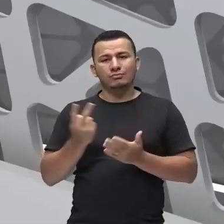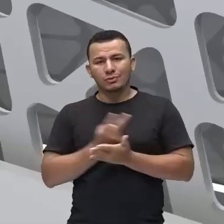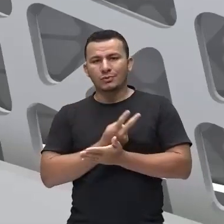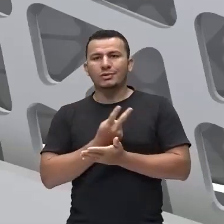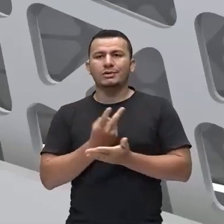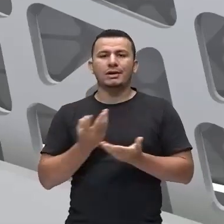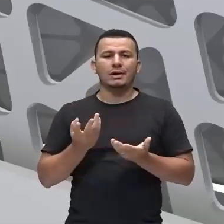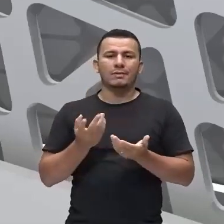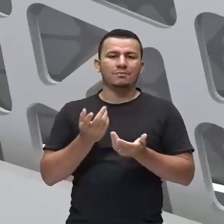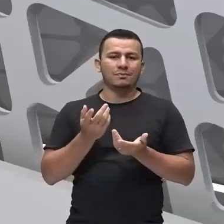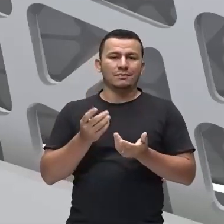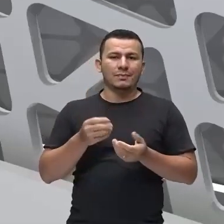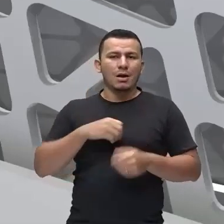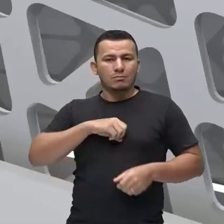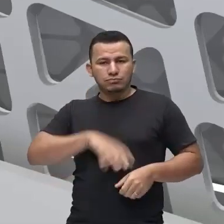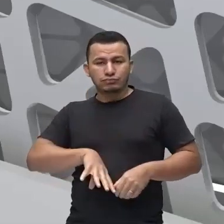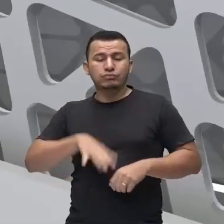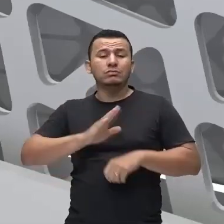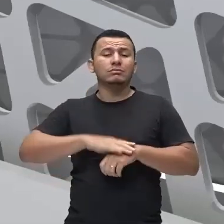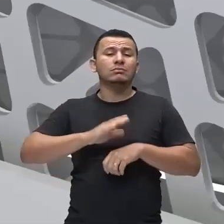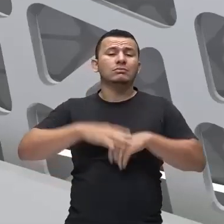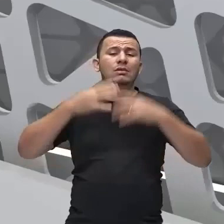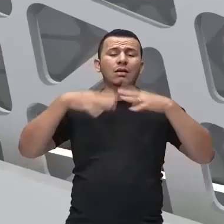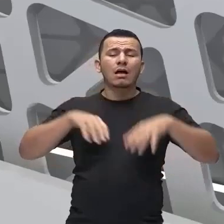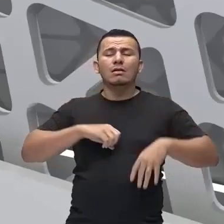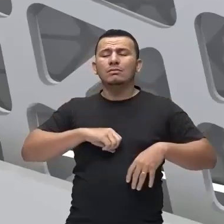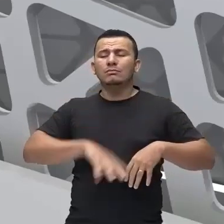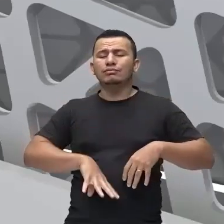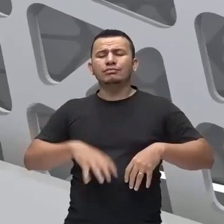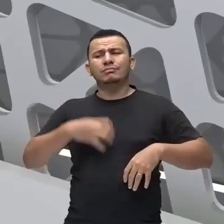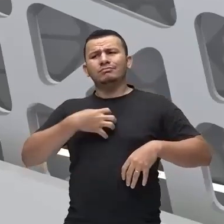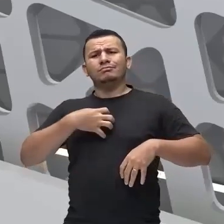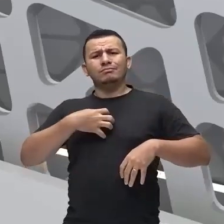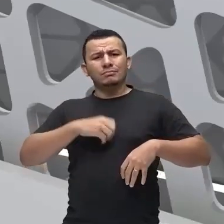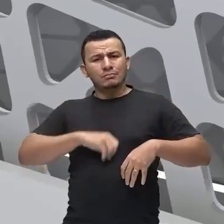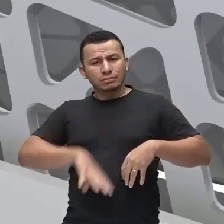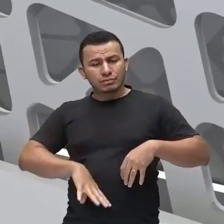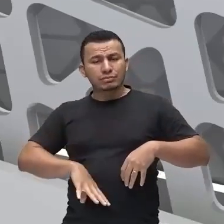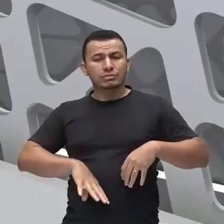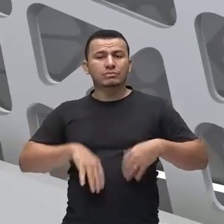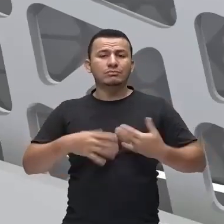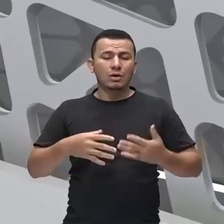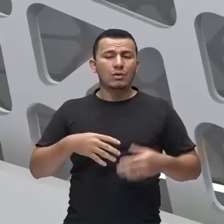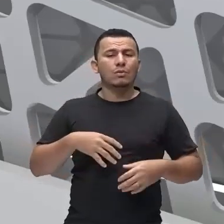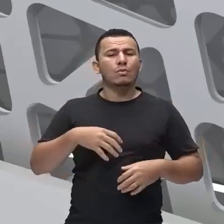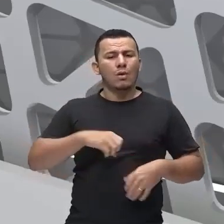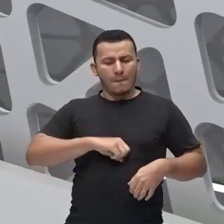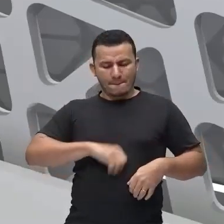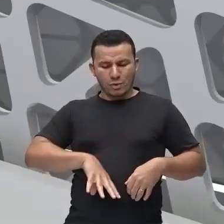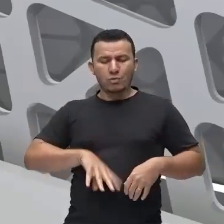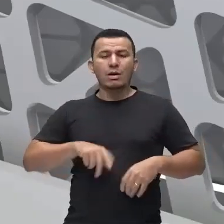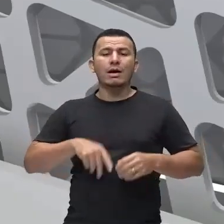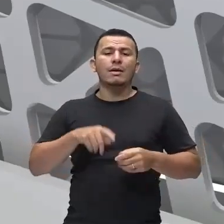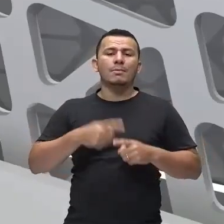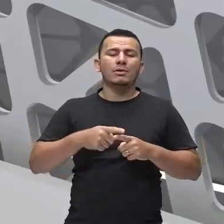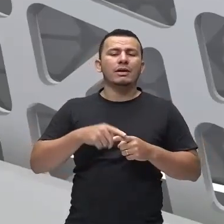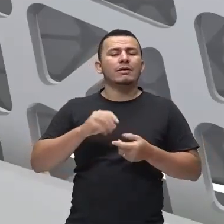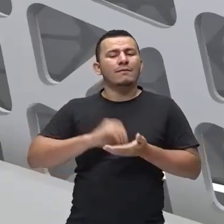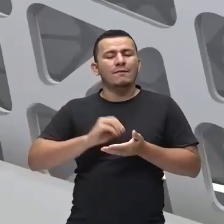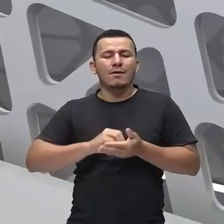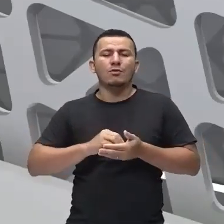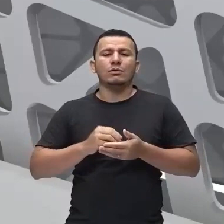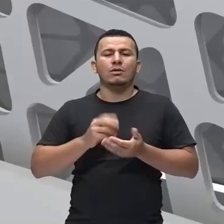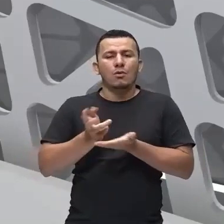muito a possibilidade de abortos espontâneos. E os abortos espontâneos, eles estão relacionados com a má formação desse